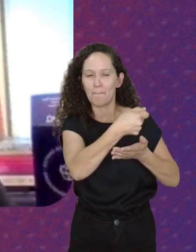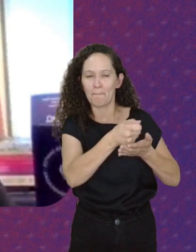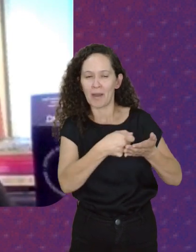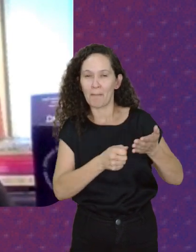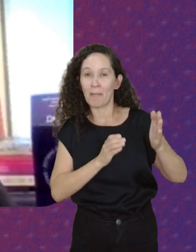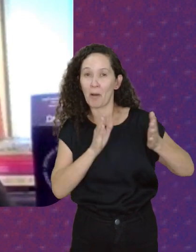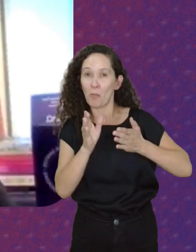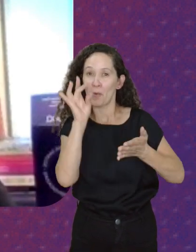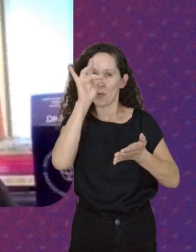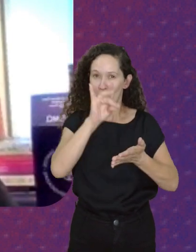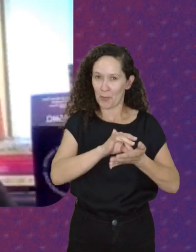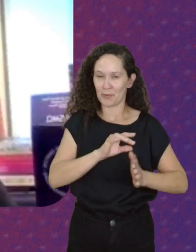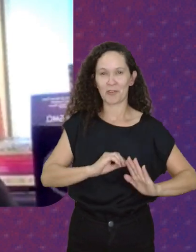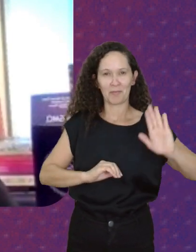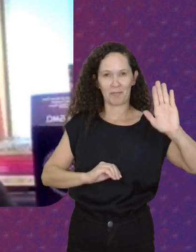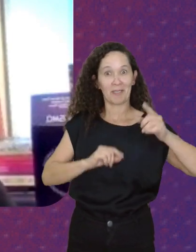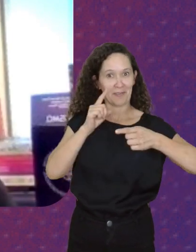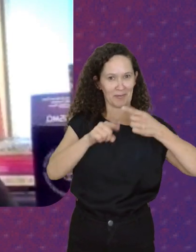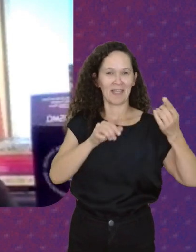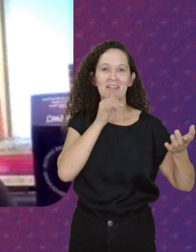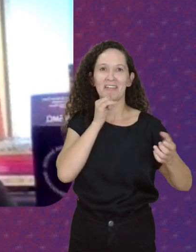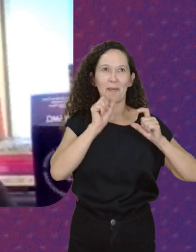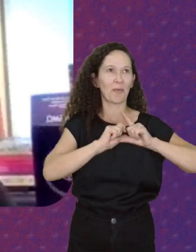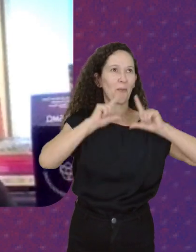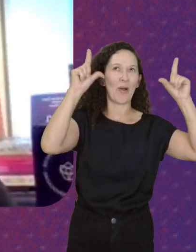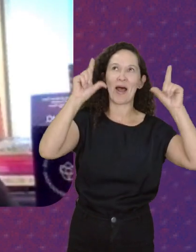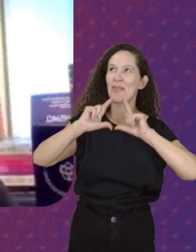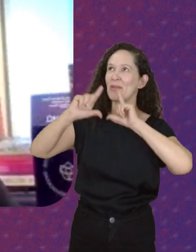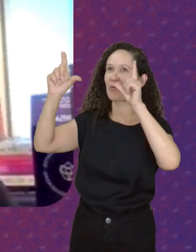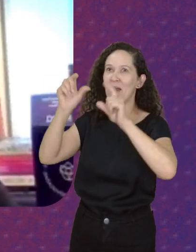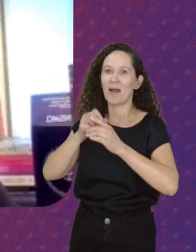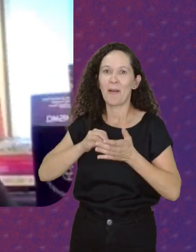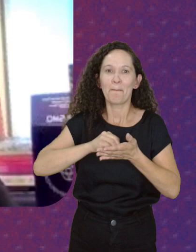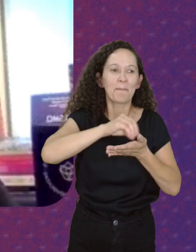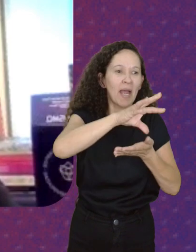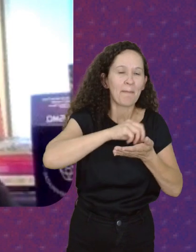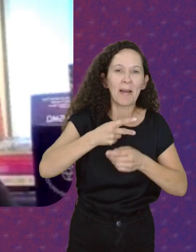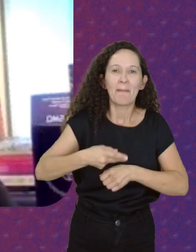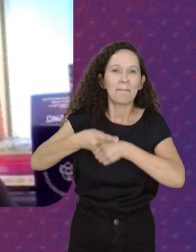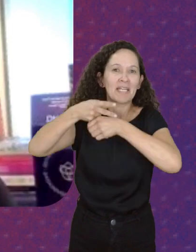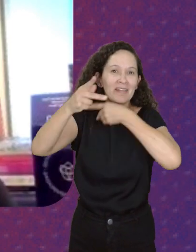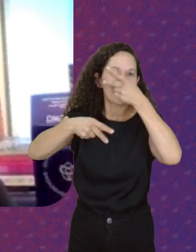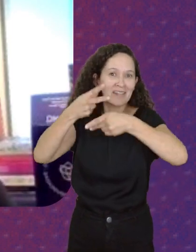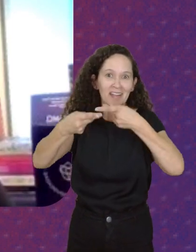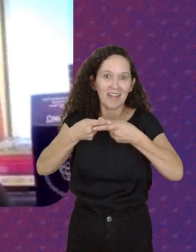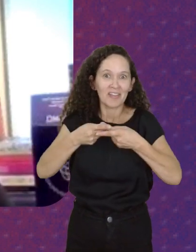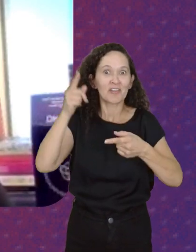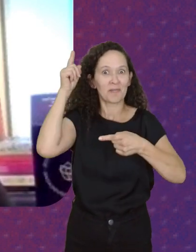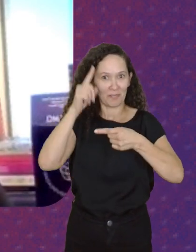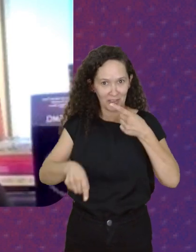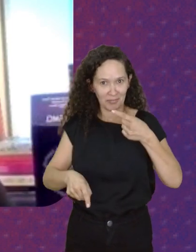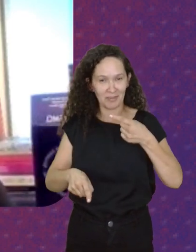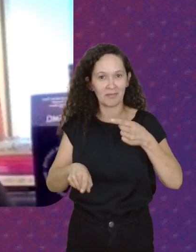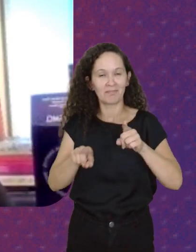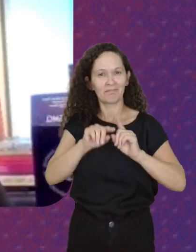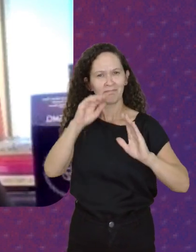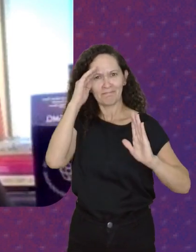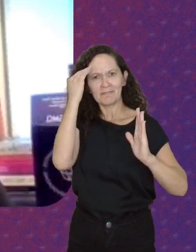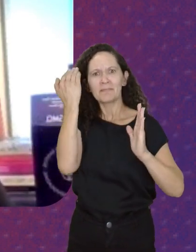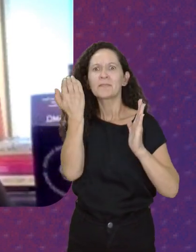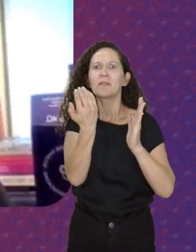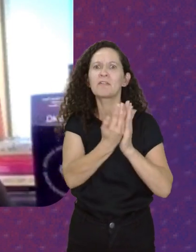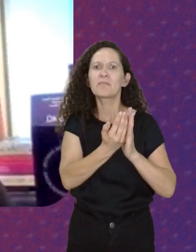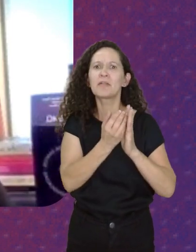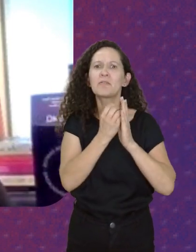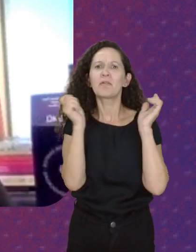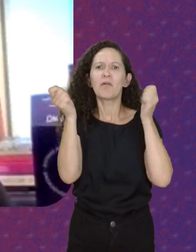período oficial de propaganda, por exemplo, outdoor, distribuição de brindes, etc., e respeito ao alcance das